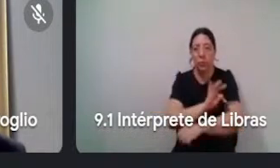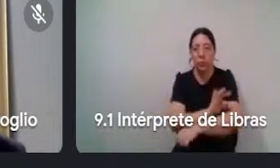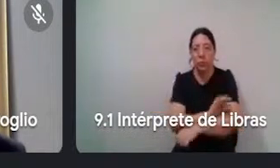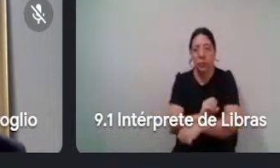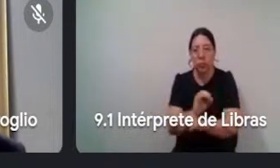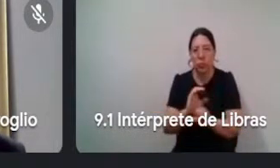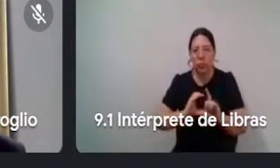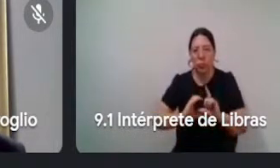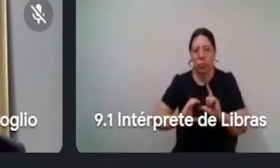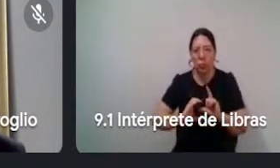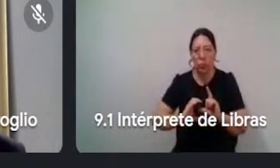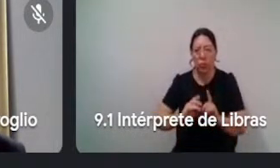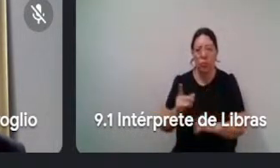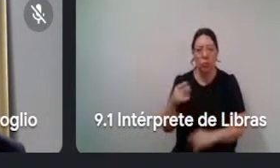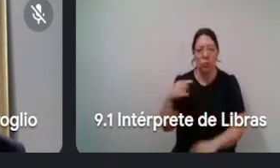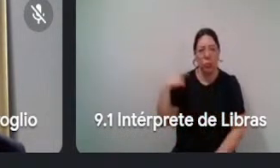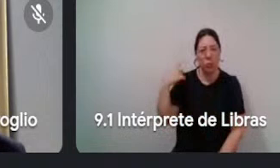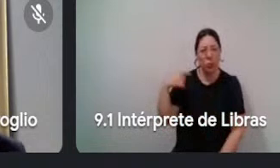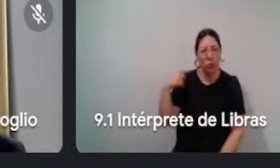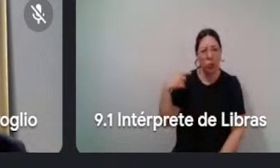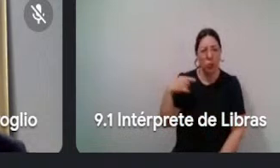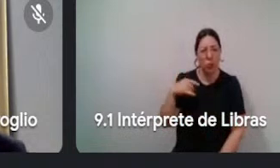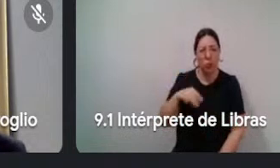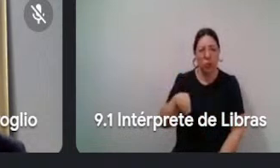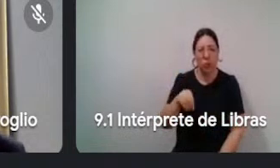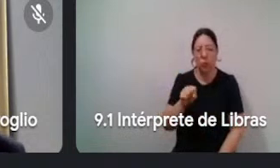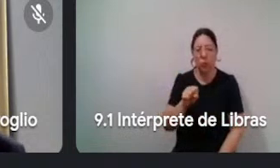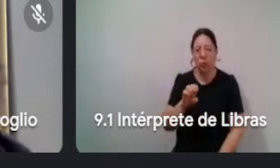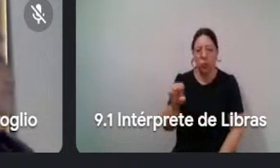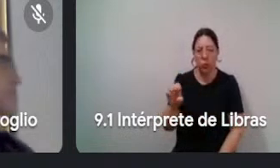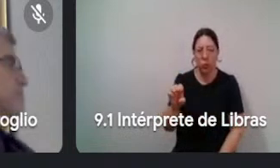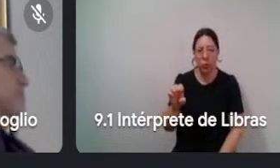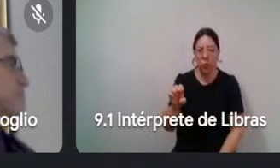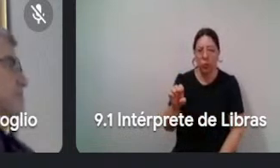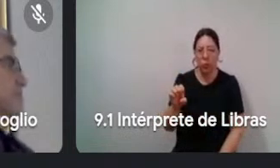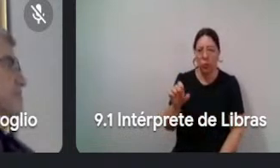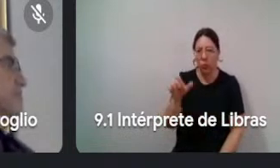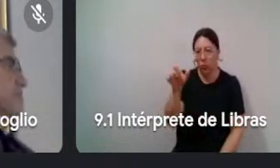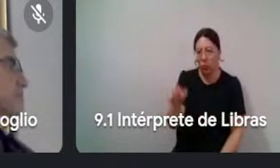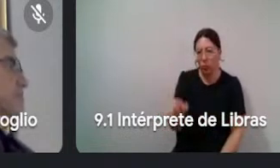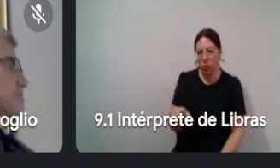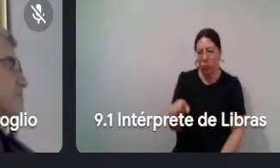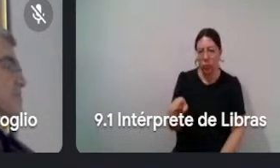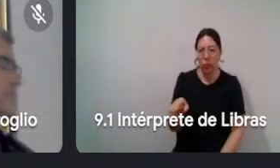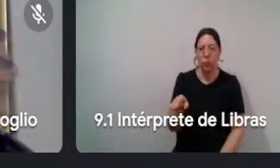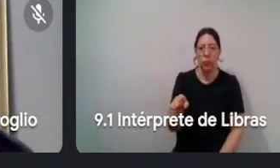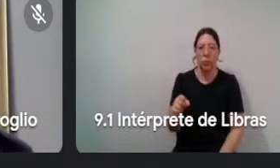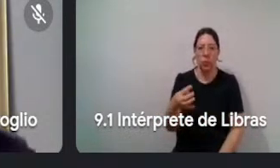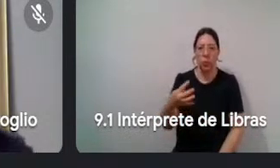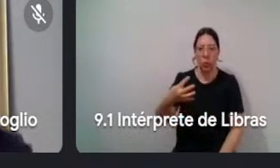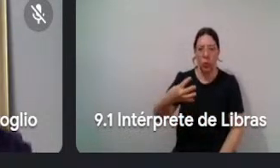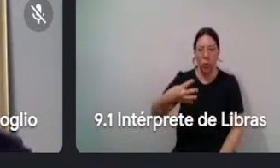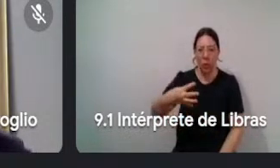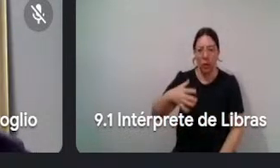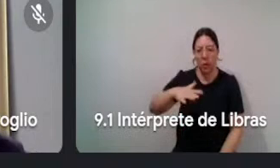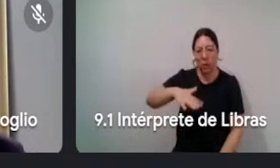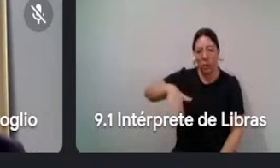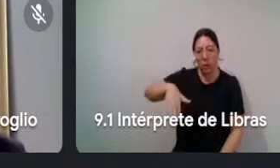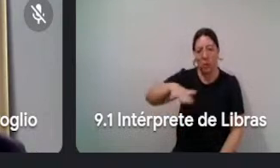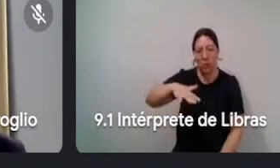doutor José Márcio da Silveira e Silva. O interessado é o juiz da 4ª Zona Eleitoral. E a interessada